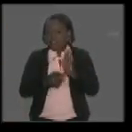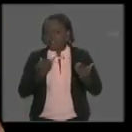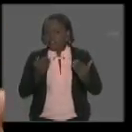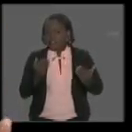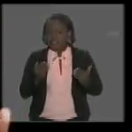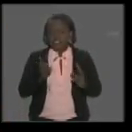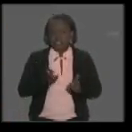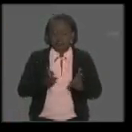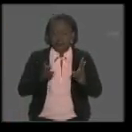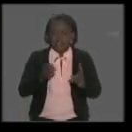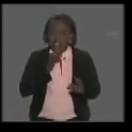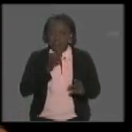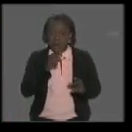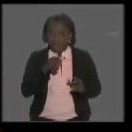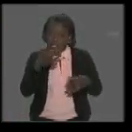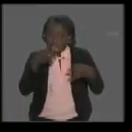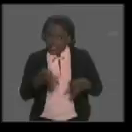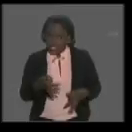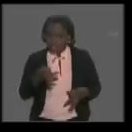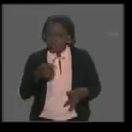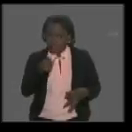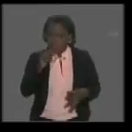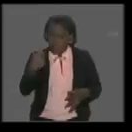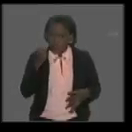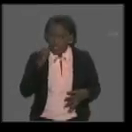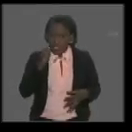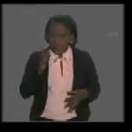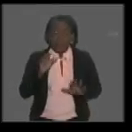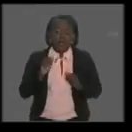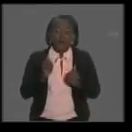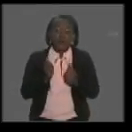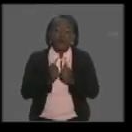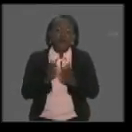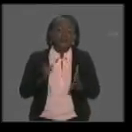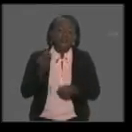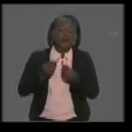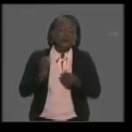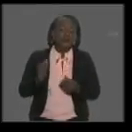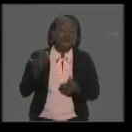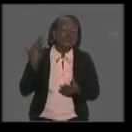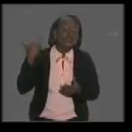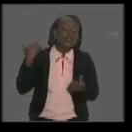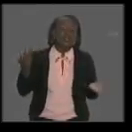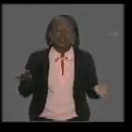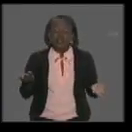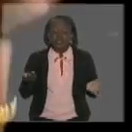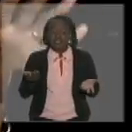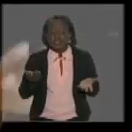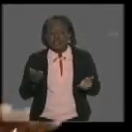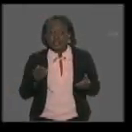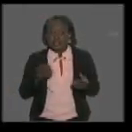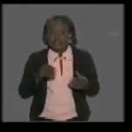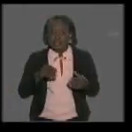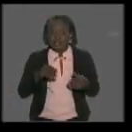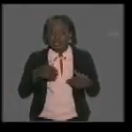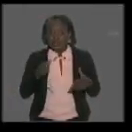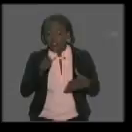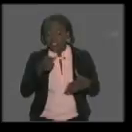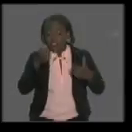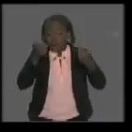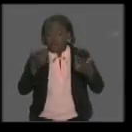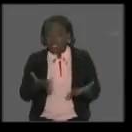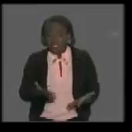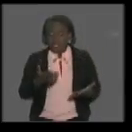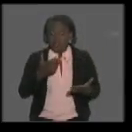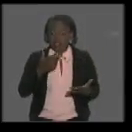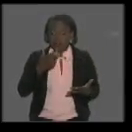um testemunho questionado. Não, mas você tem certeza que você é mulher? Não, mas quando que você, né, começou? Mas então, quando você